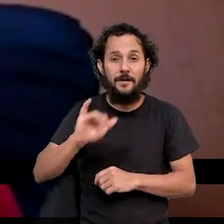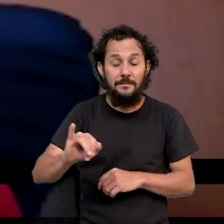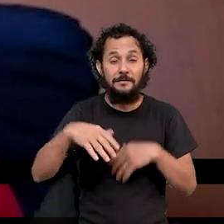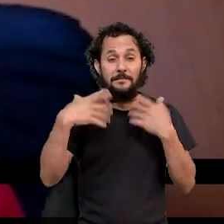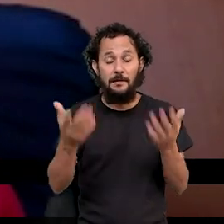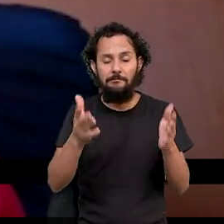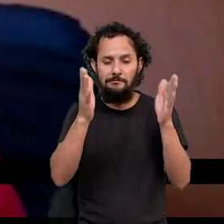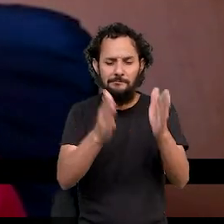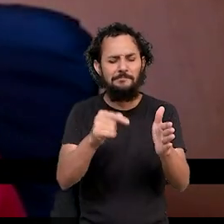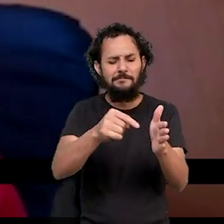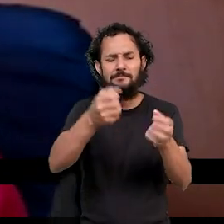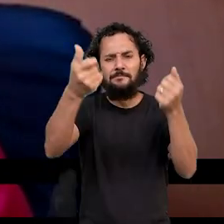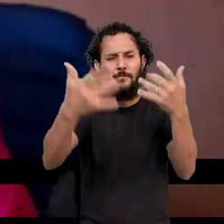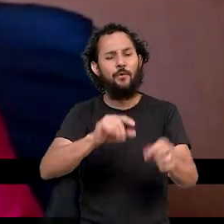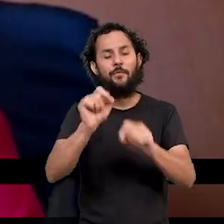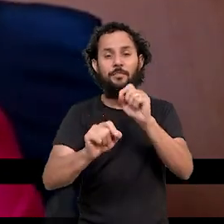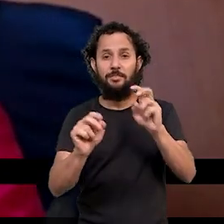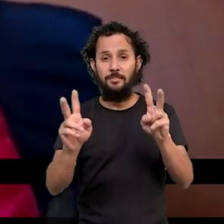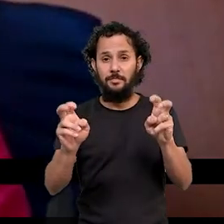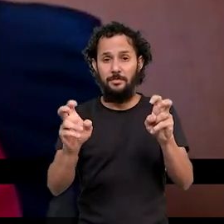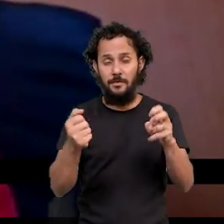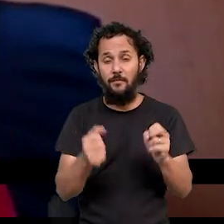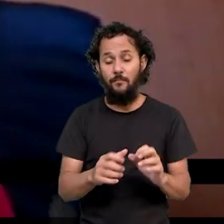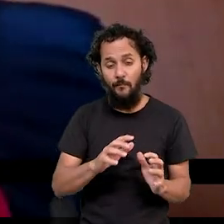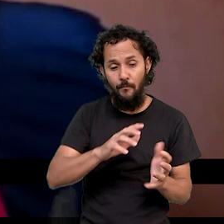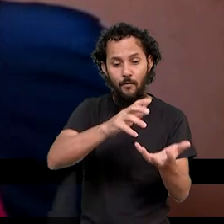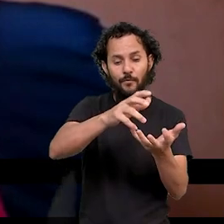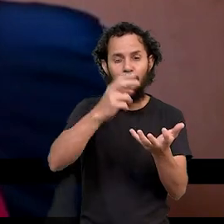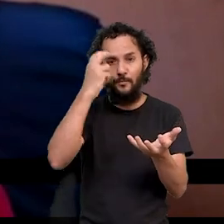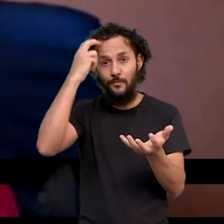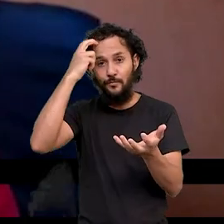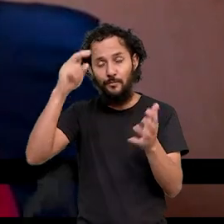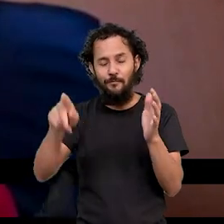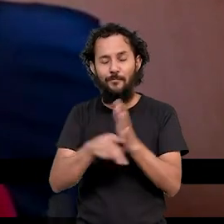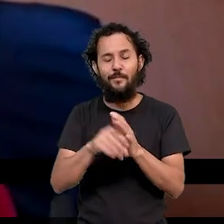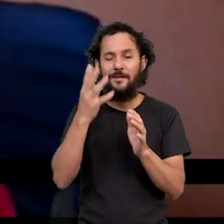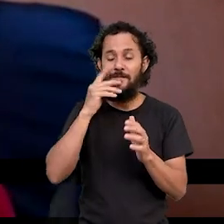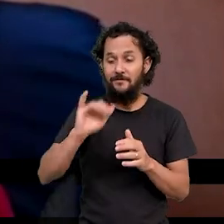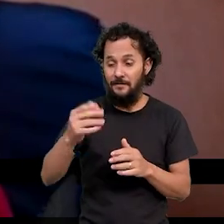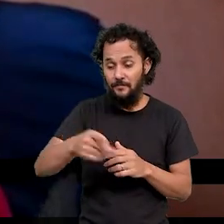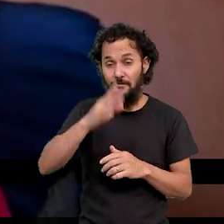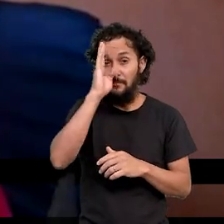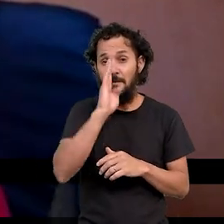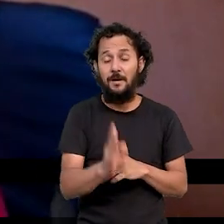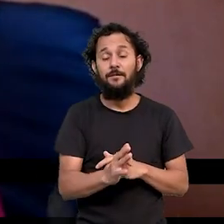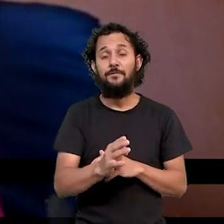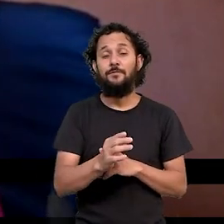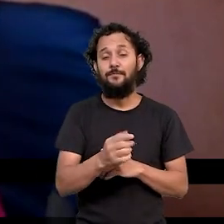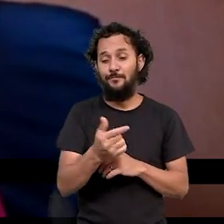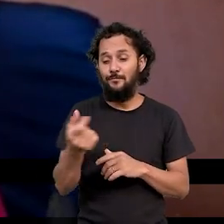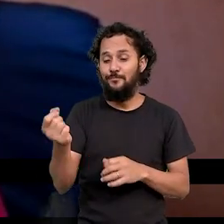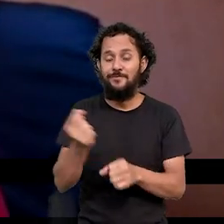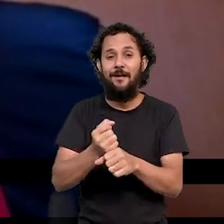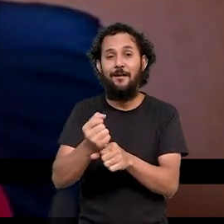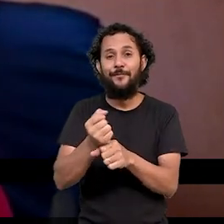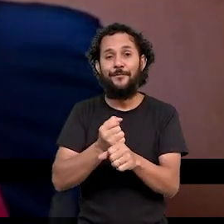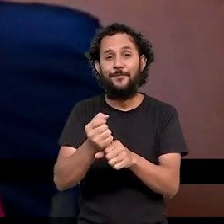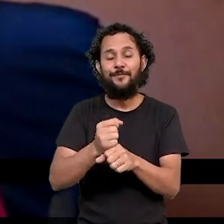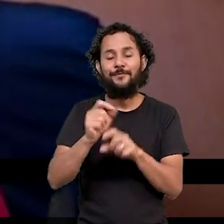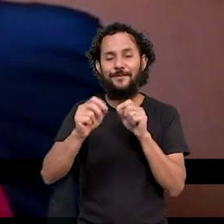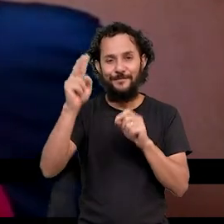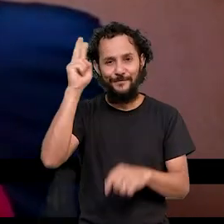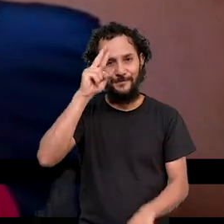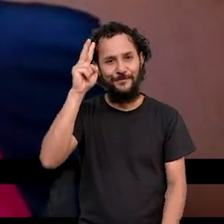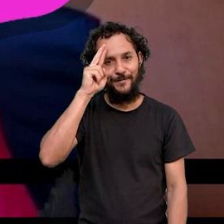O episódio é sobre o tema Mundos e Culturas da Infância no Brasil, 200 anos